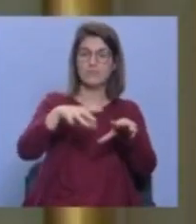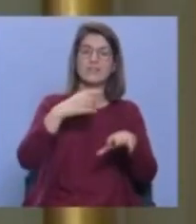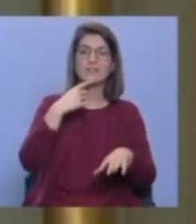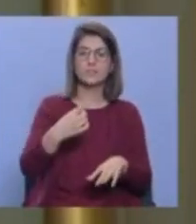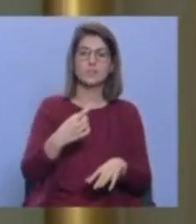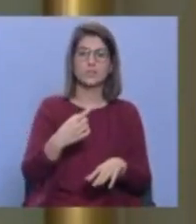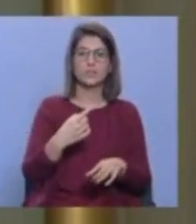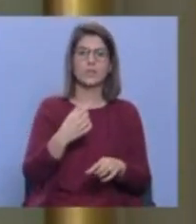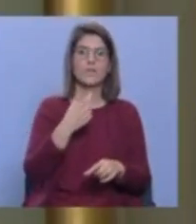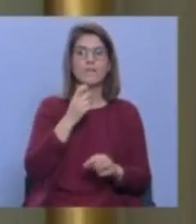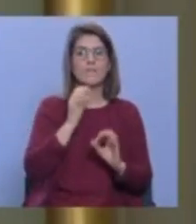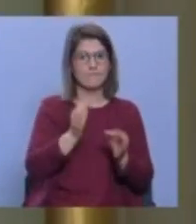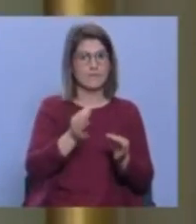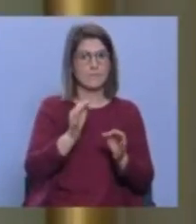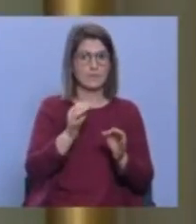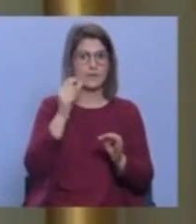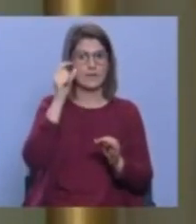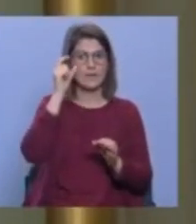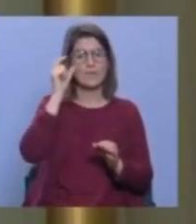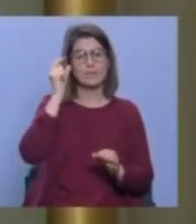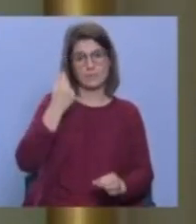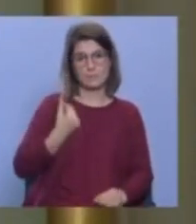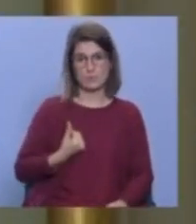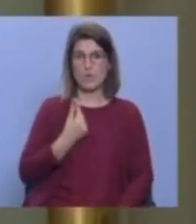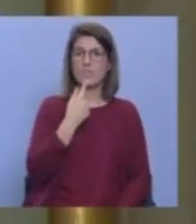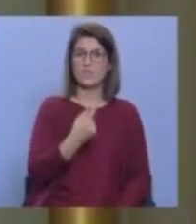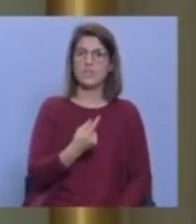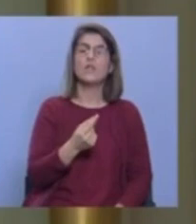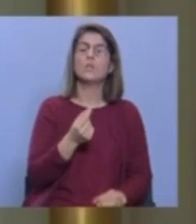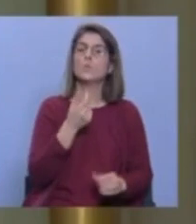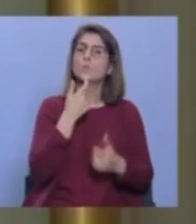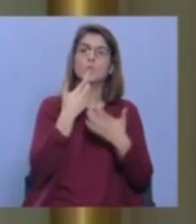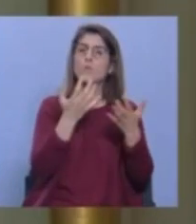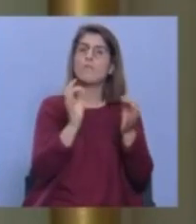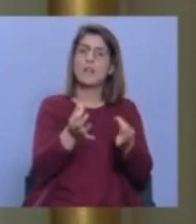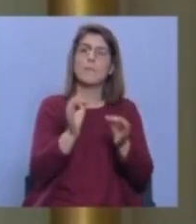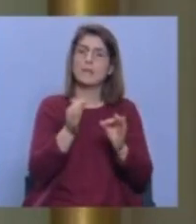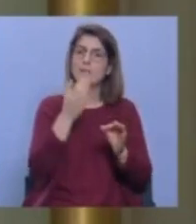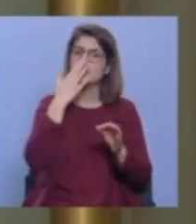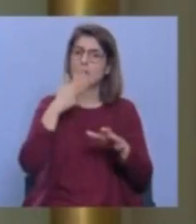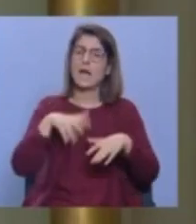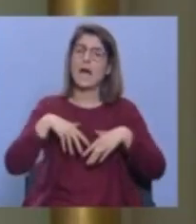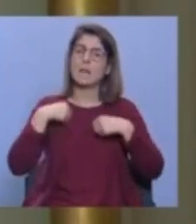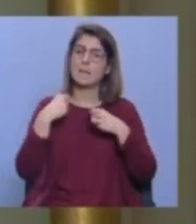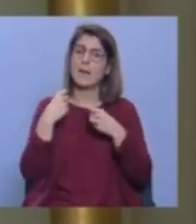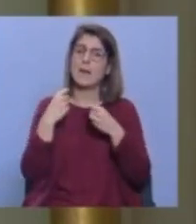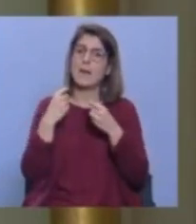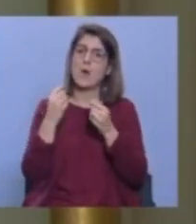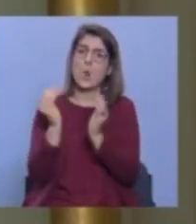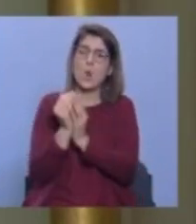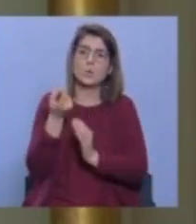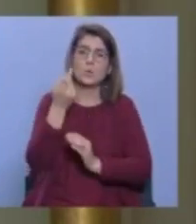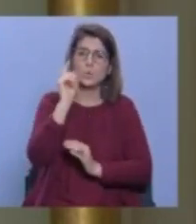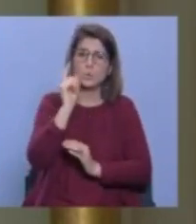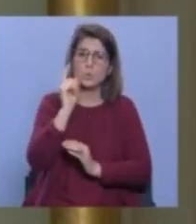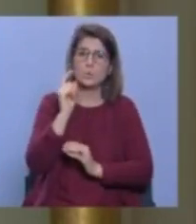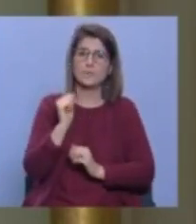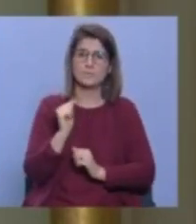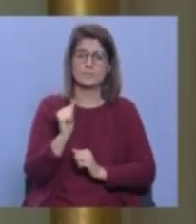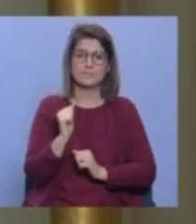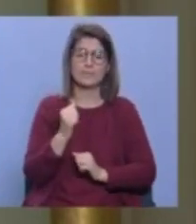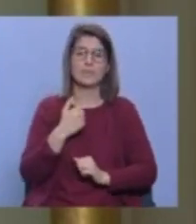tudo vale a pena, parafraseando Fernando Pessoa, tudo vale a pena quando a alma não é pequena. Eu acabei os meus dias, dizia